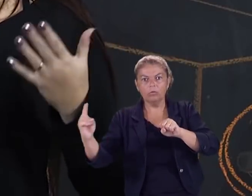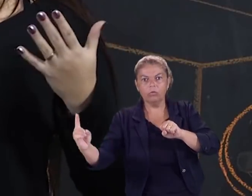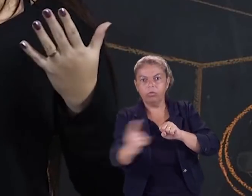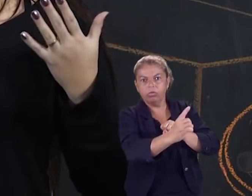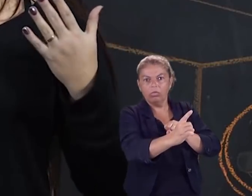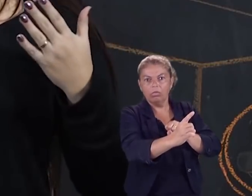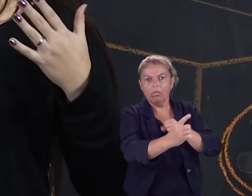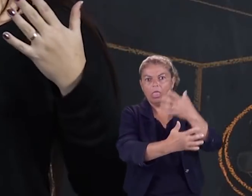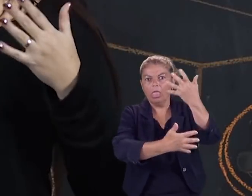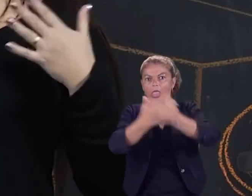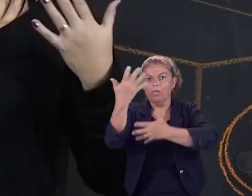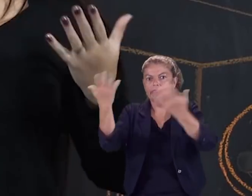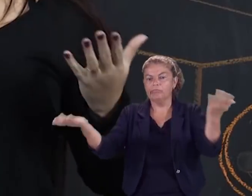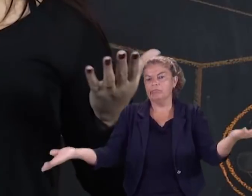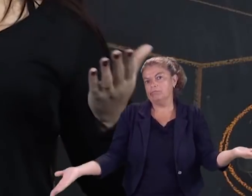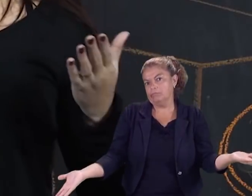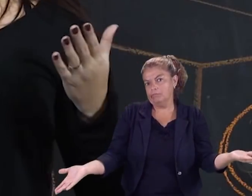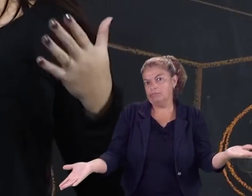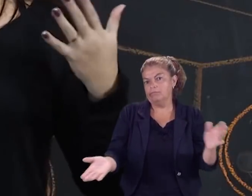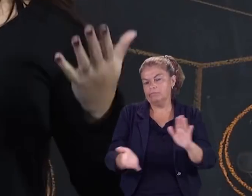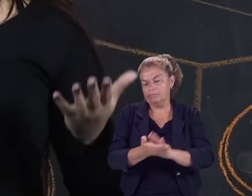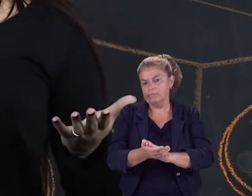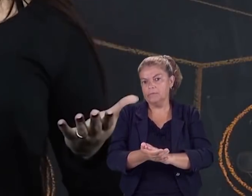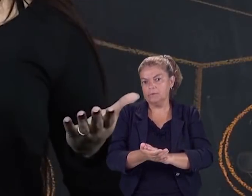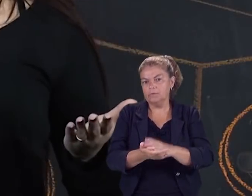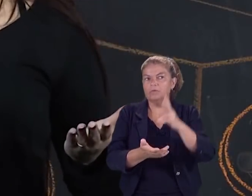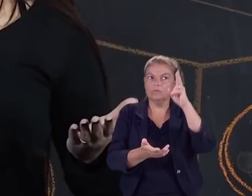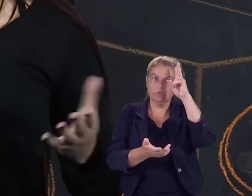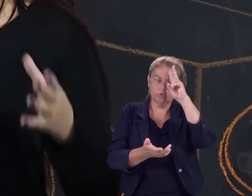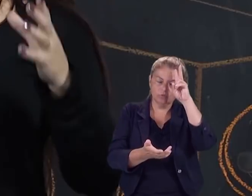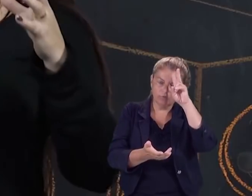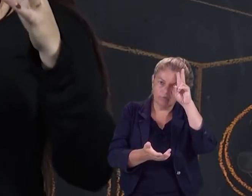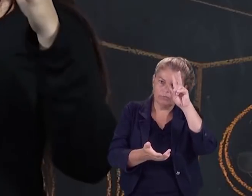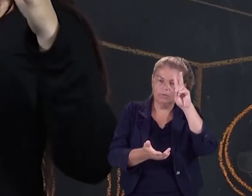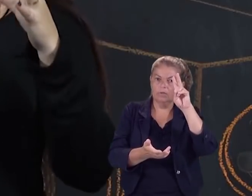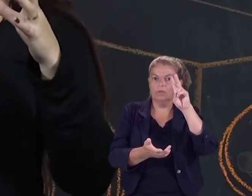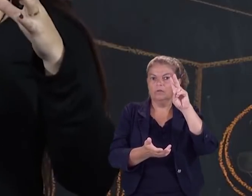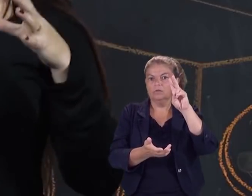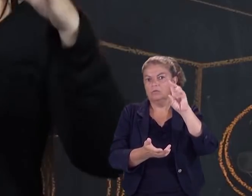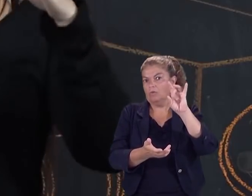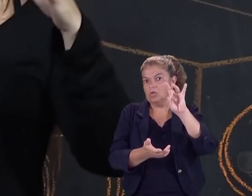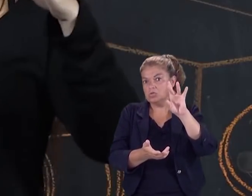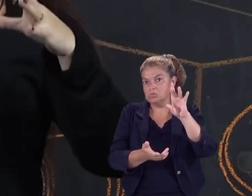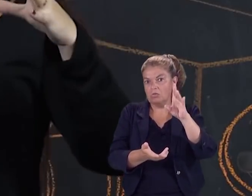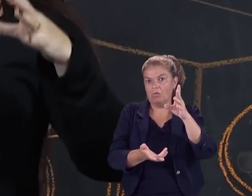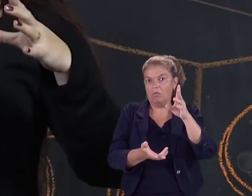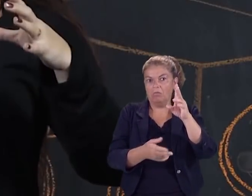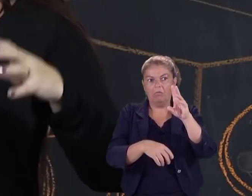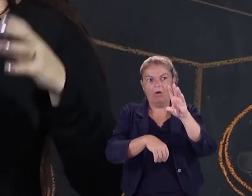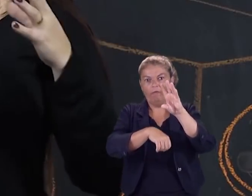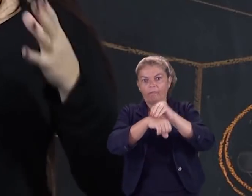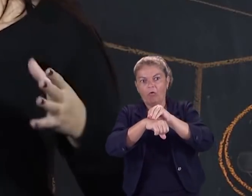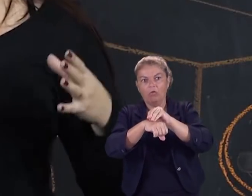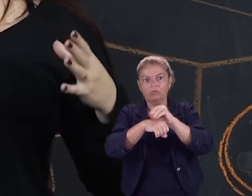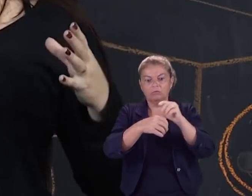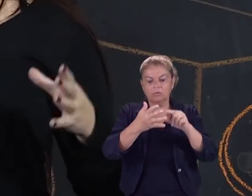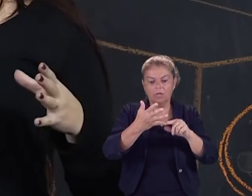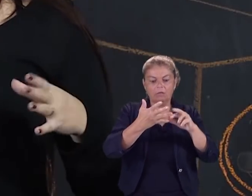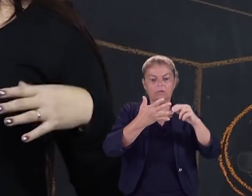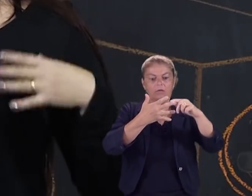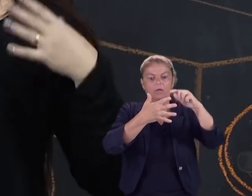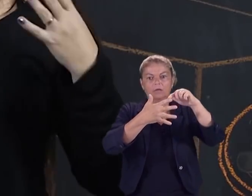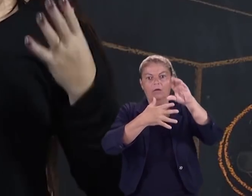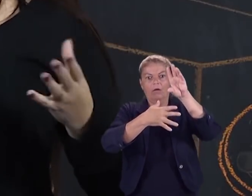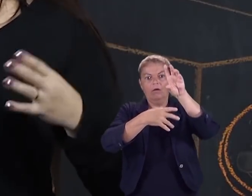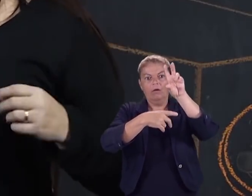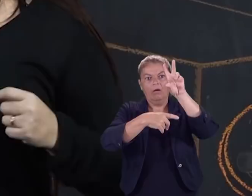que a fotografia tem outra história para contar, né? Não foi só uma foto tirada em cima de uma escada, e sim uma